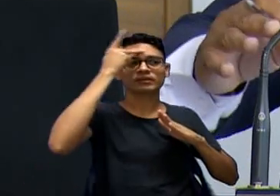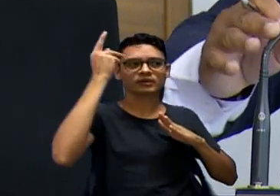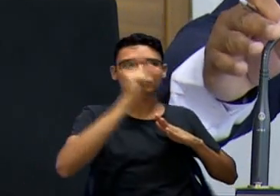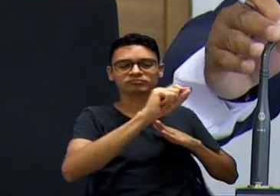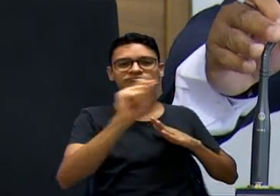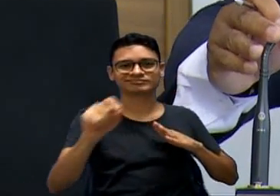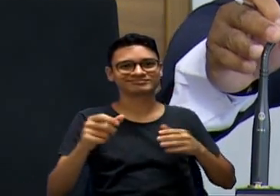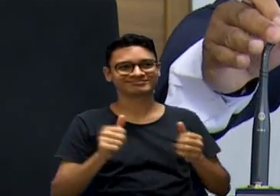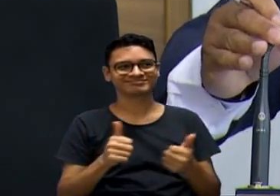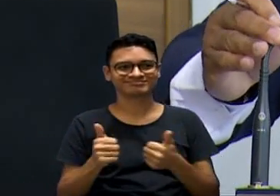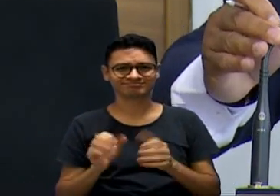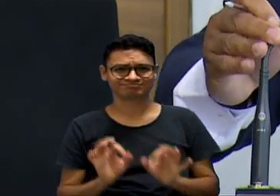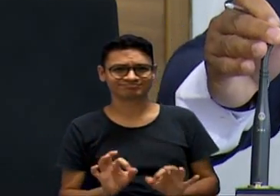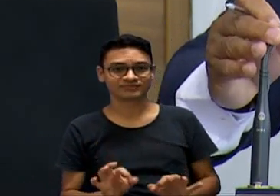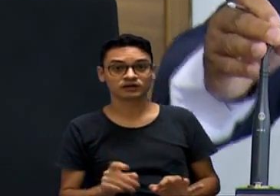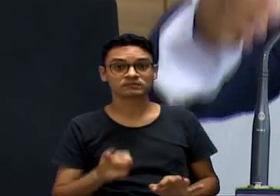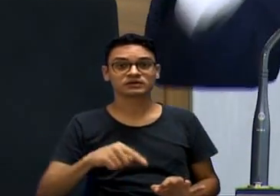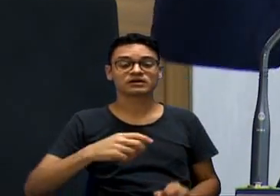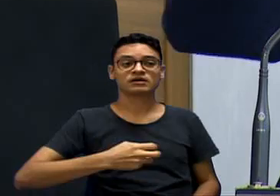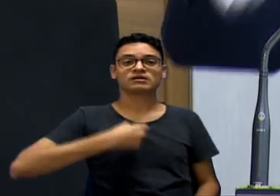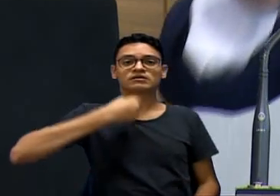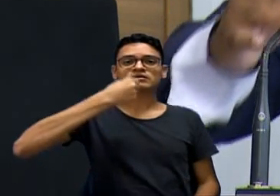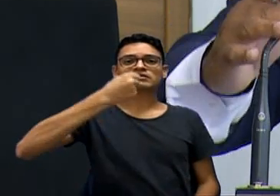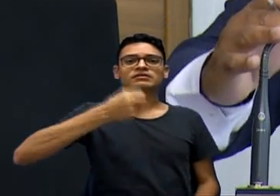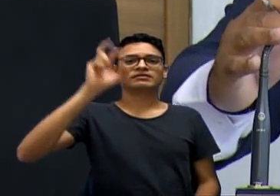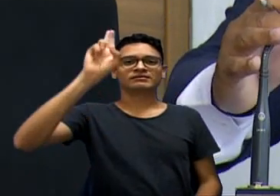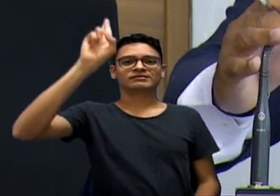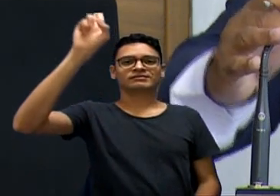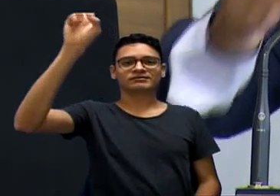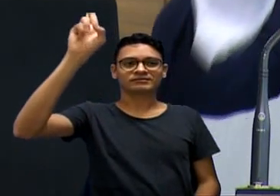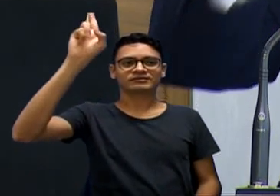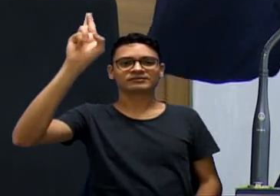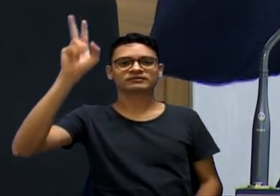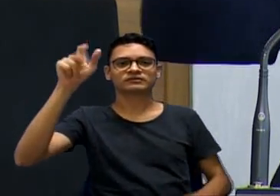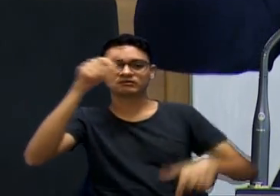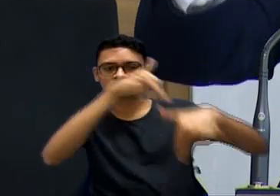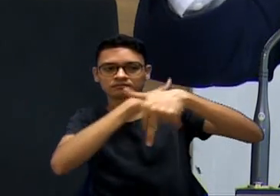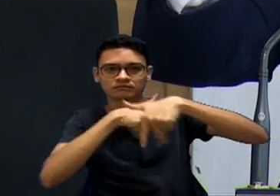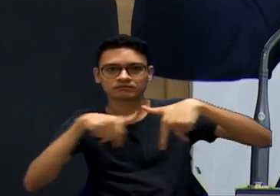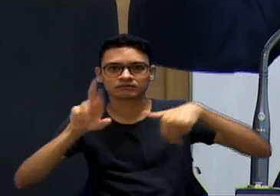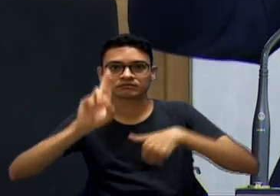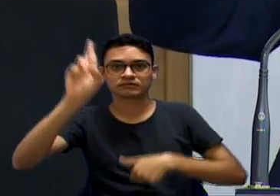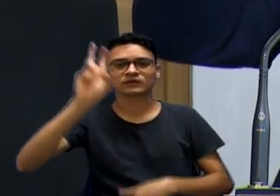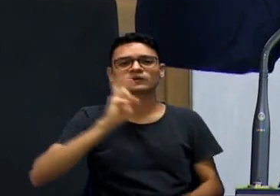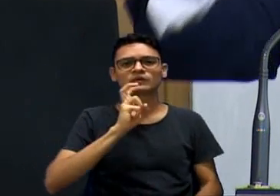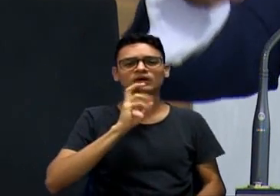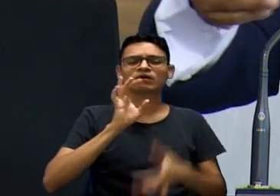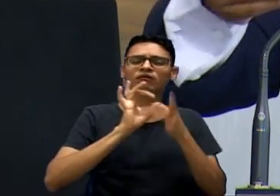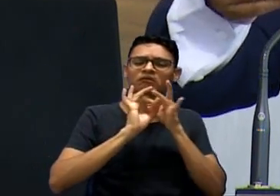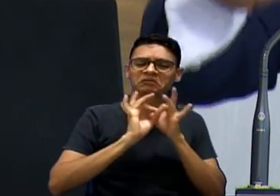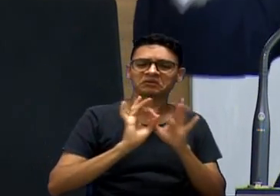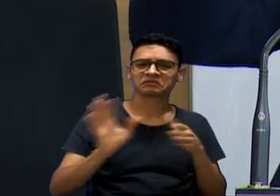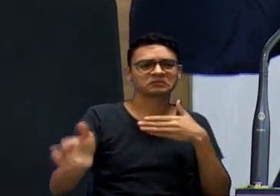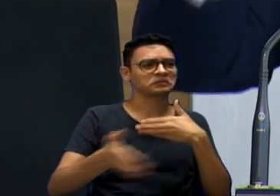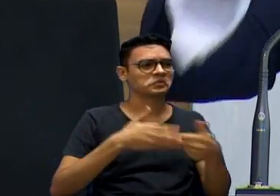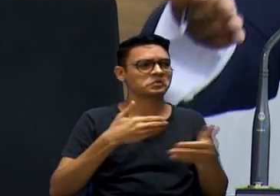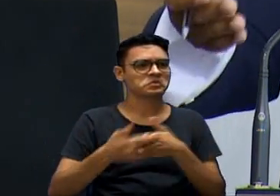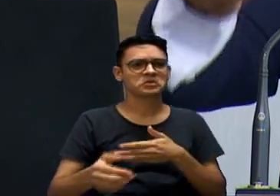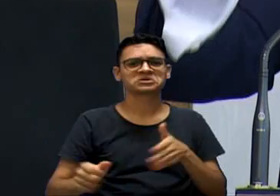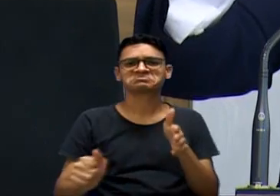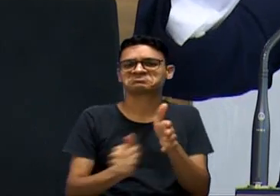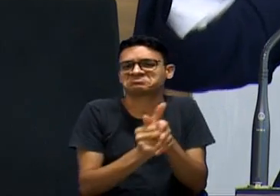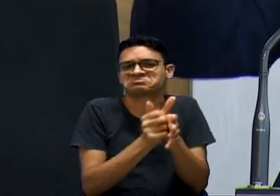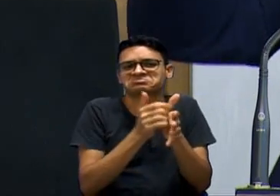aqui está o representante da cidade toda, vocês estão aqui representando e tem toda a liberdade. Aqui, toda vez que vocês vão vir, vão ser